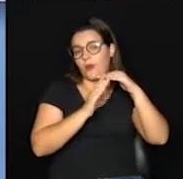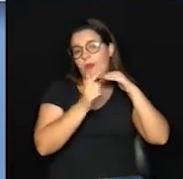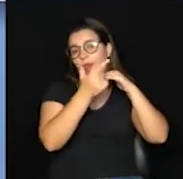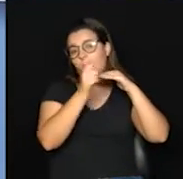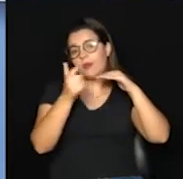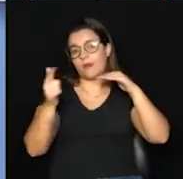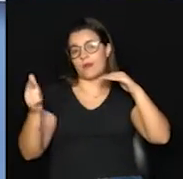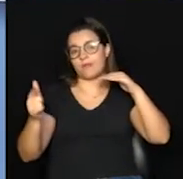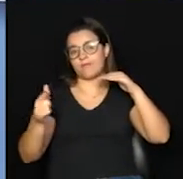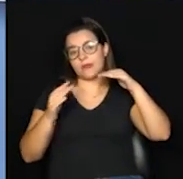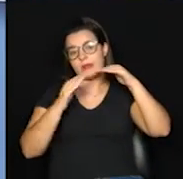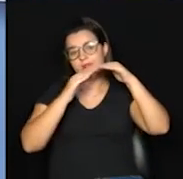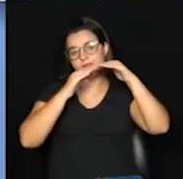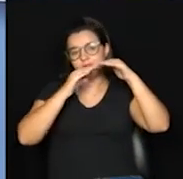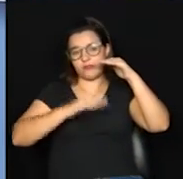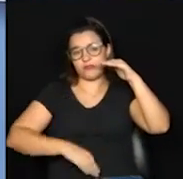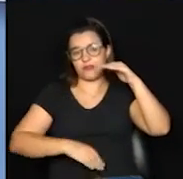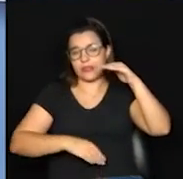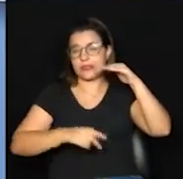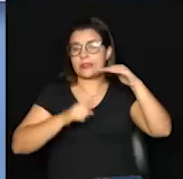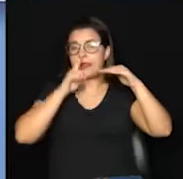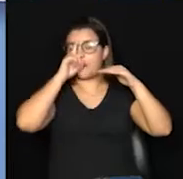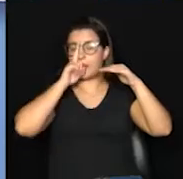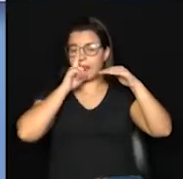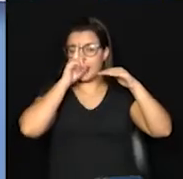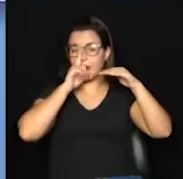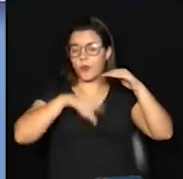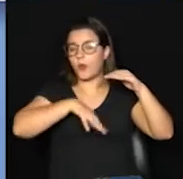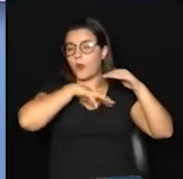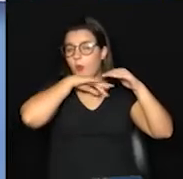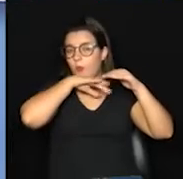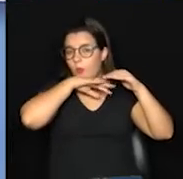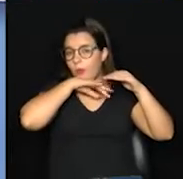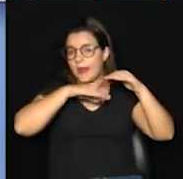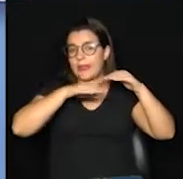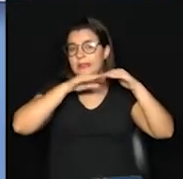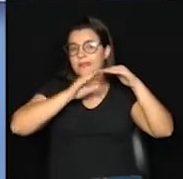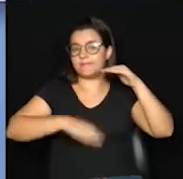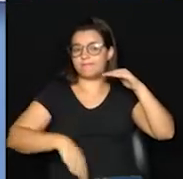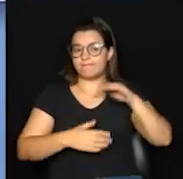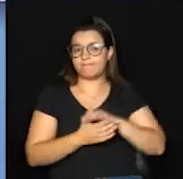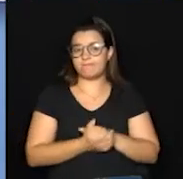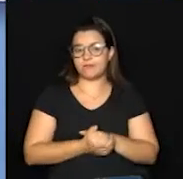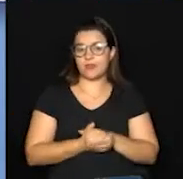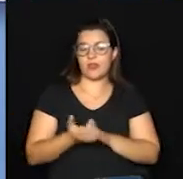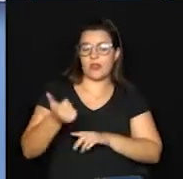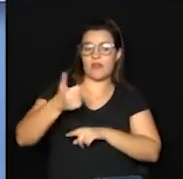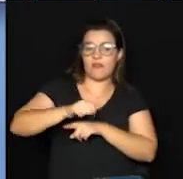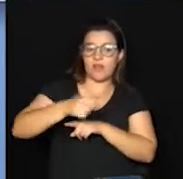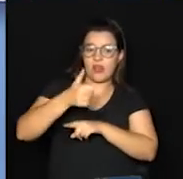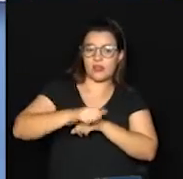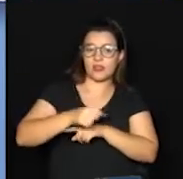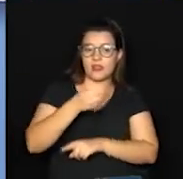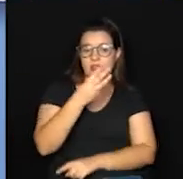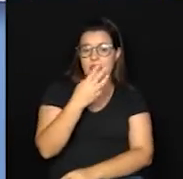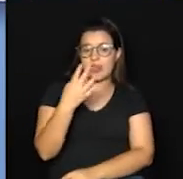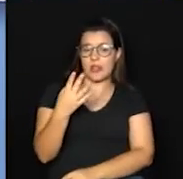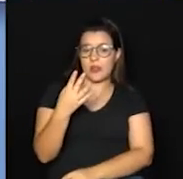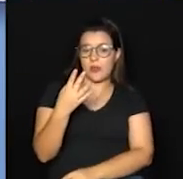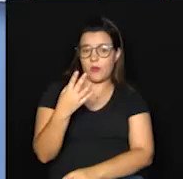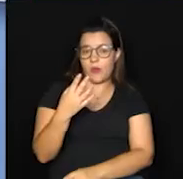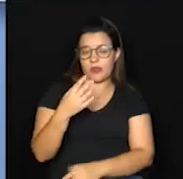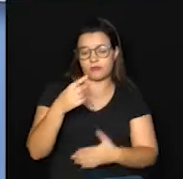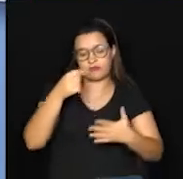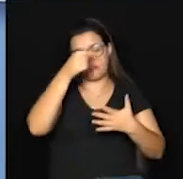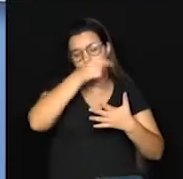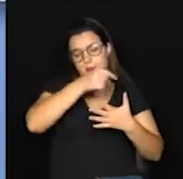outros estão em situação de alerta, ruim ou crítica. Foram avaliados 34 indicadores